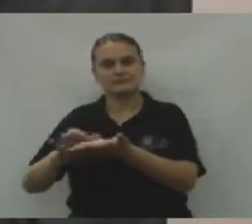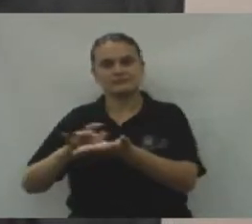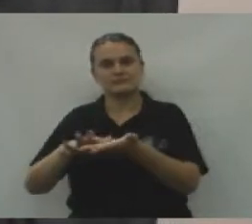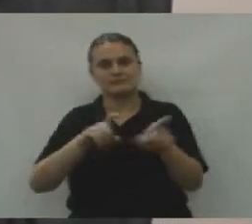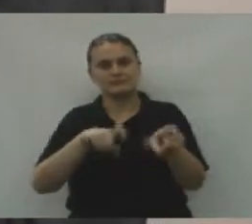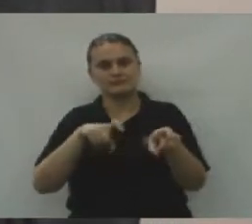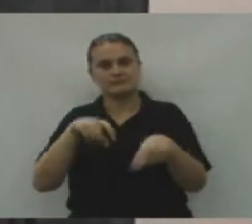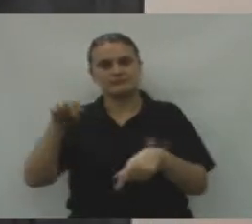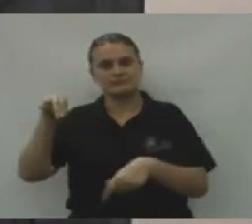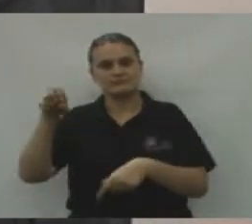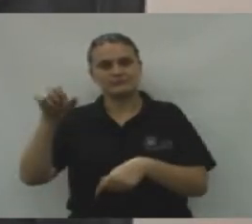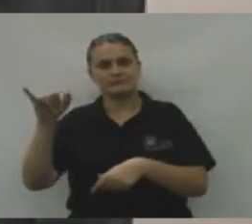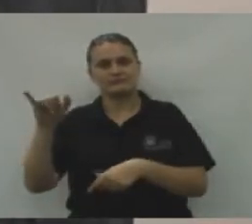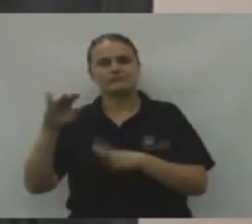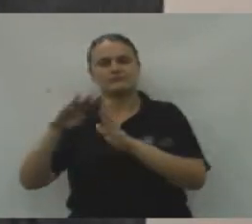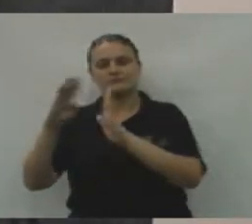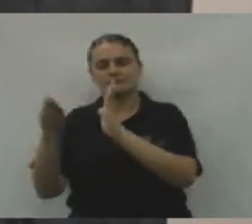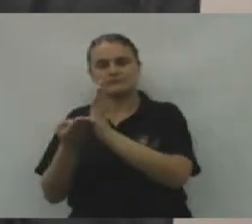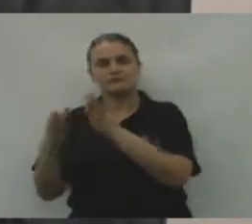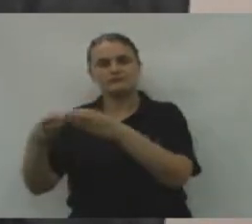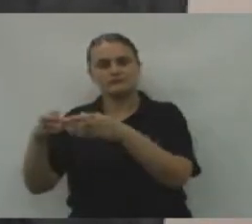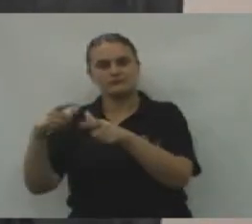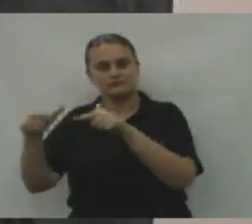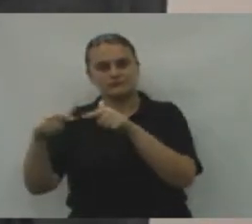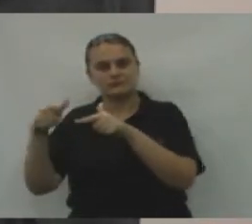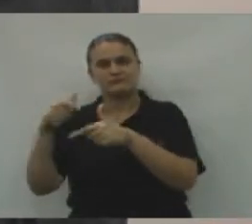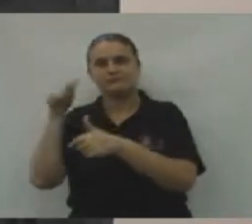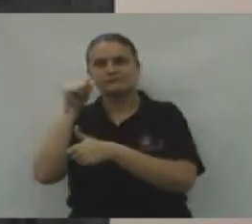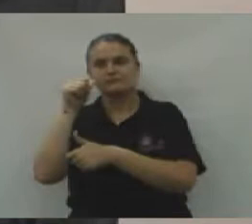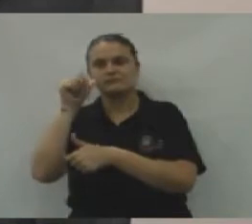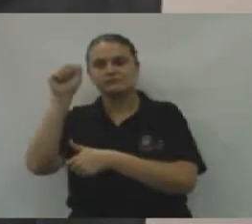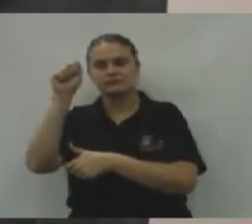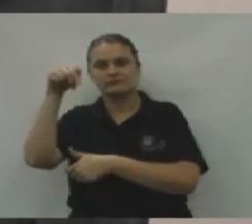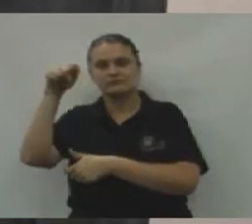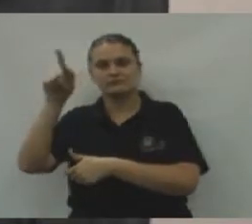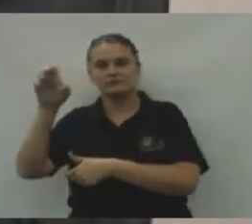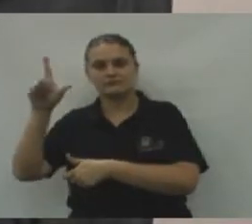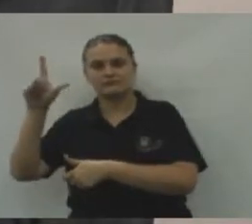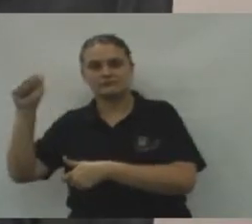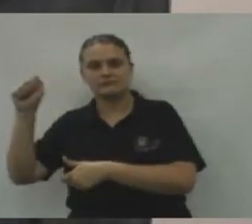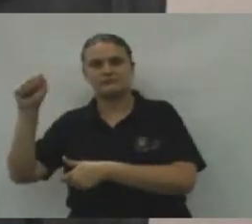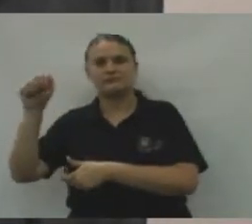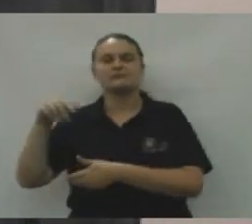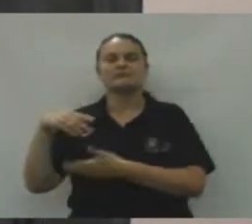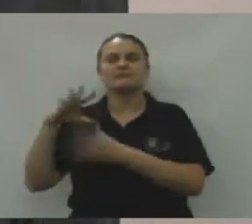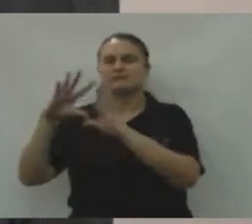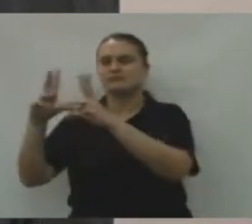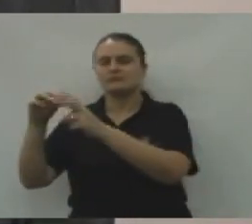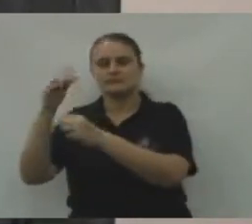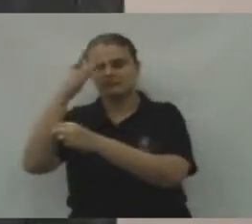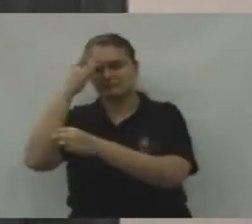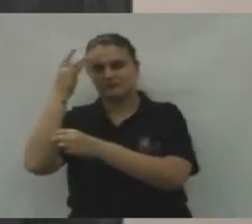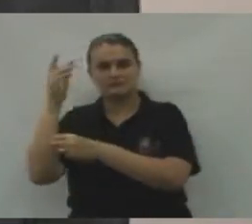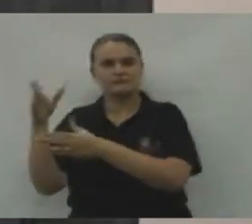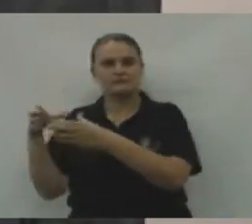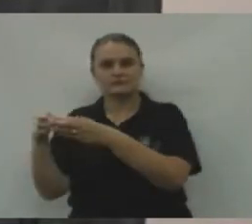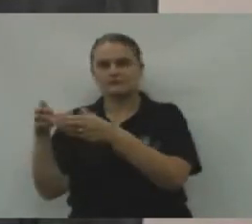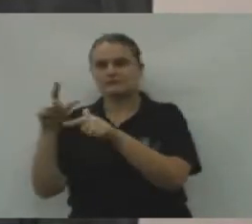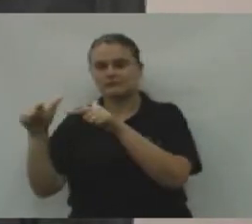Ney, parabenizar a toda a sua equipe, a todos vocês, Ângela, Edileia, e Eustáquio, e todos que vêm aqui sempre e